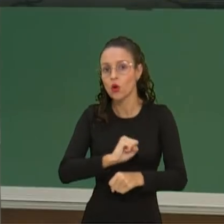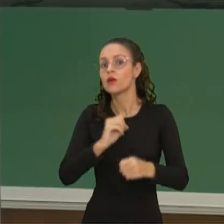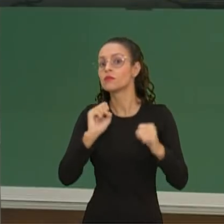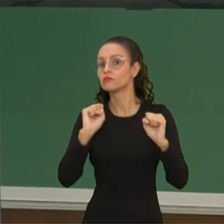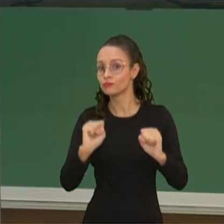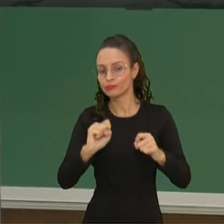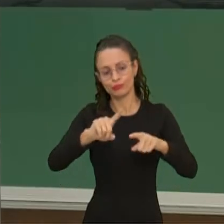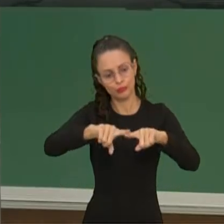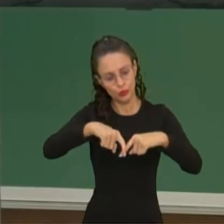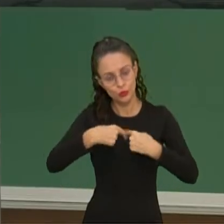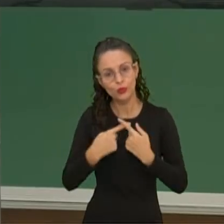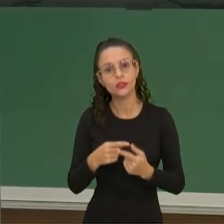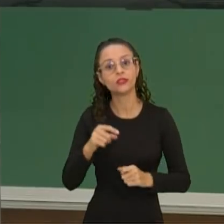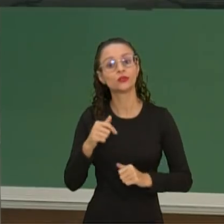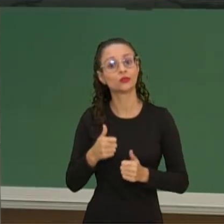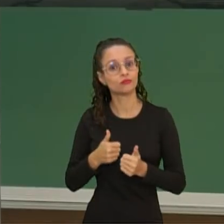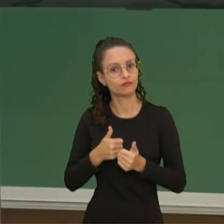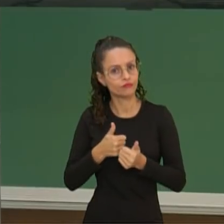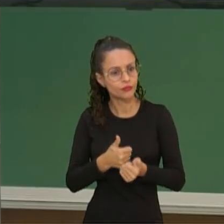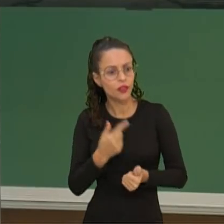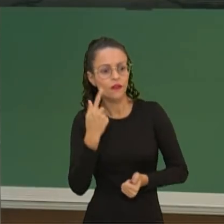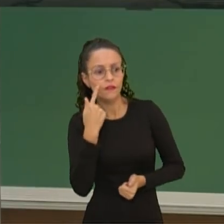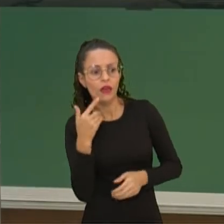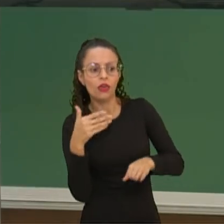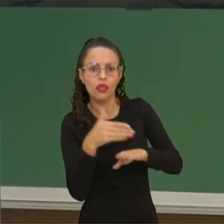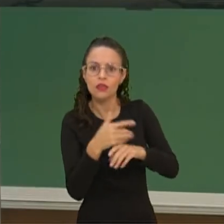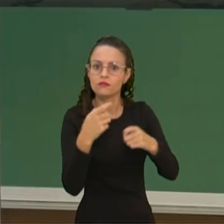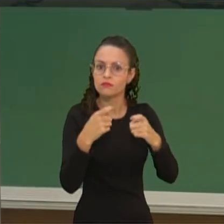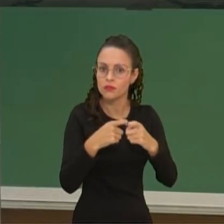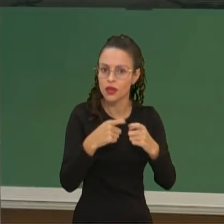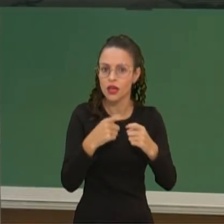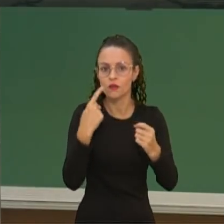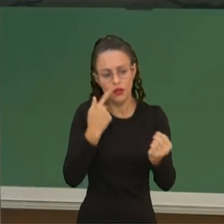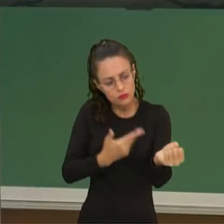que é tão importante esse acompanhamento médico, beleza?